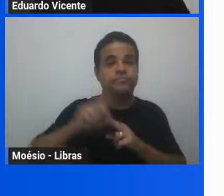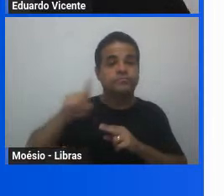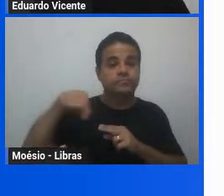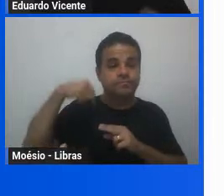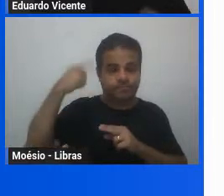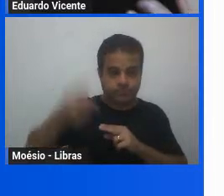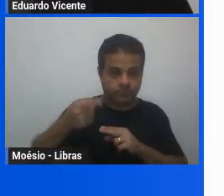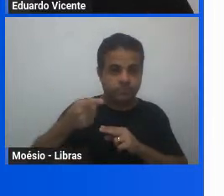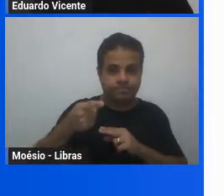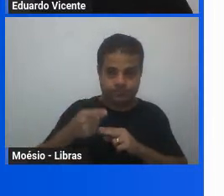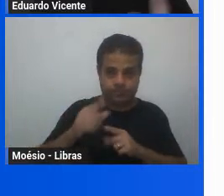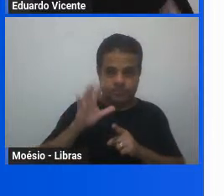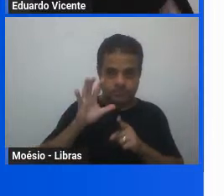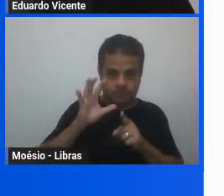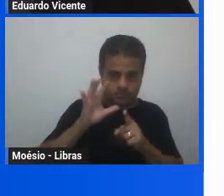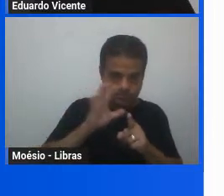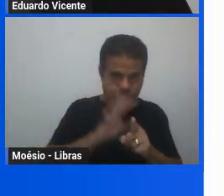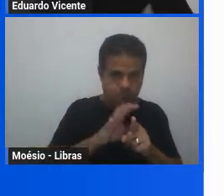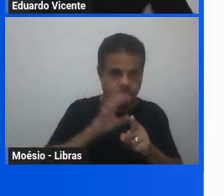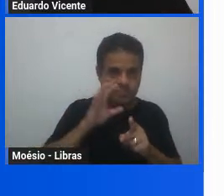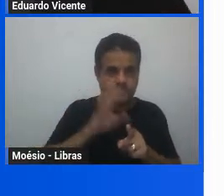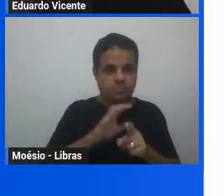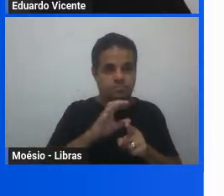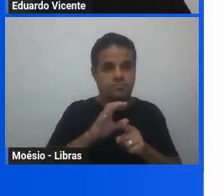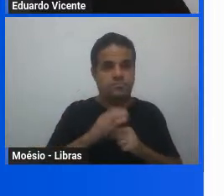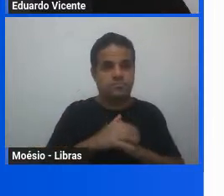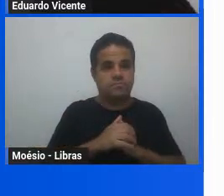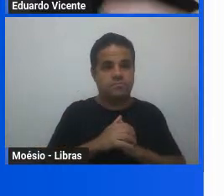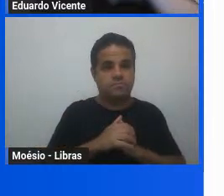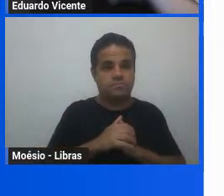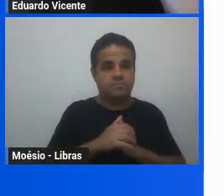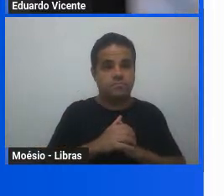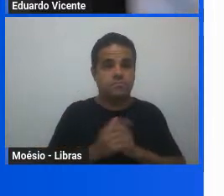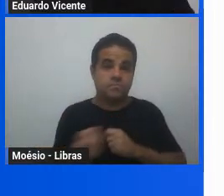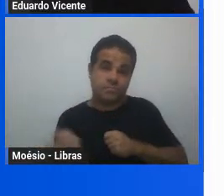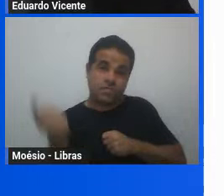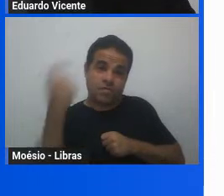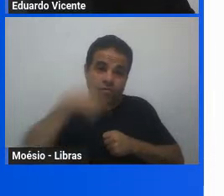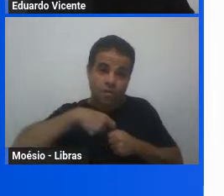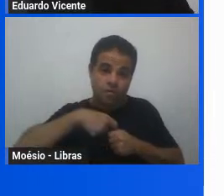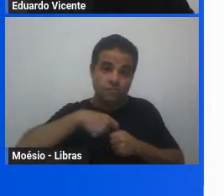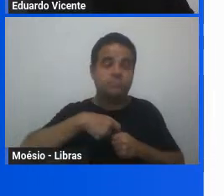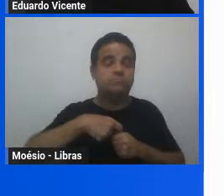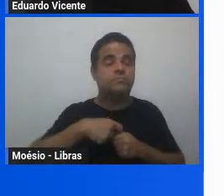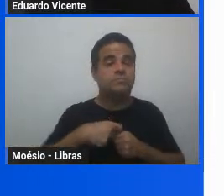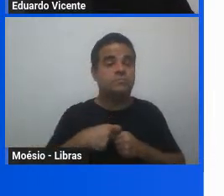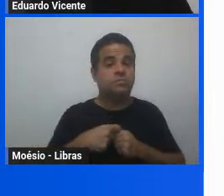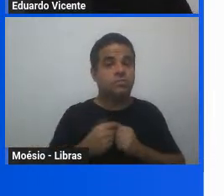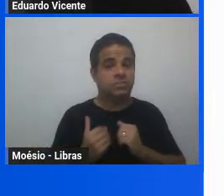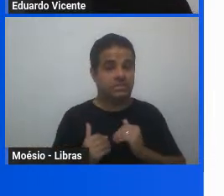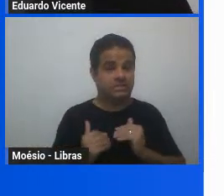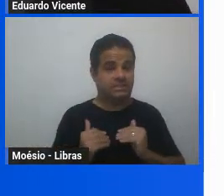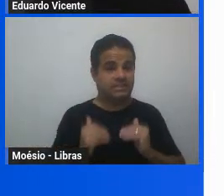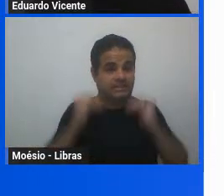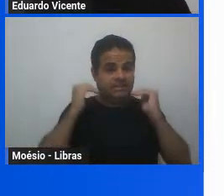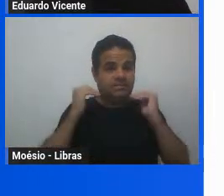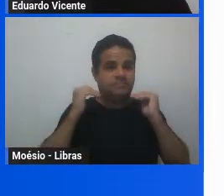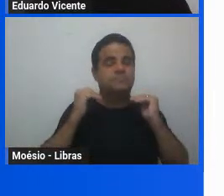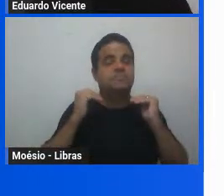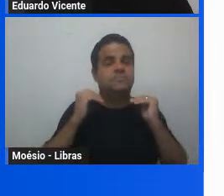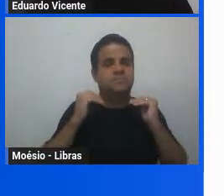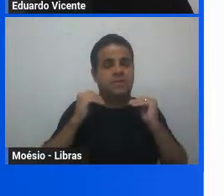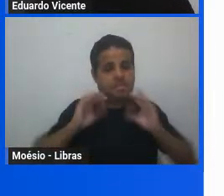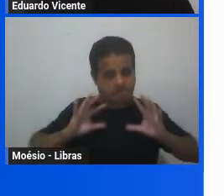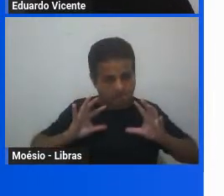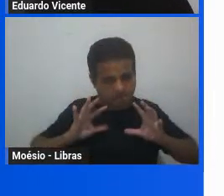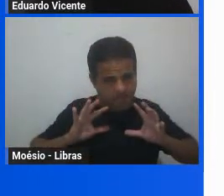com que a pressão que esteja no meu diafragma volte, né, para cima, empurrando esse corpo estranho para